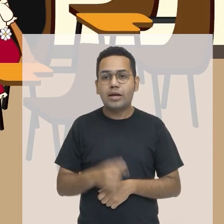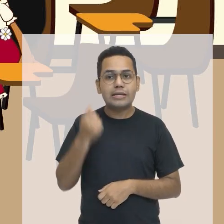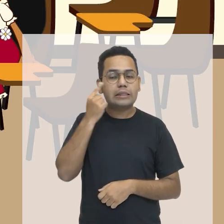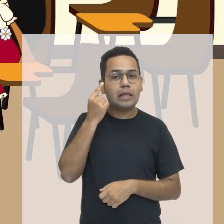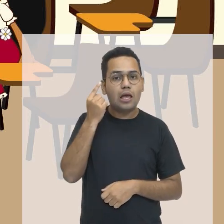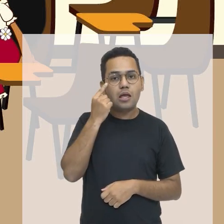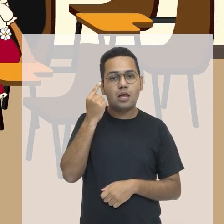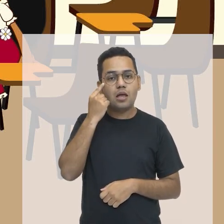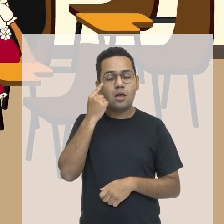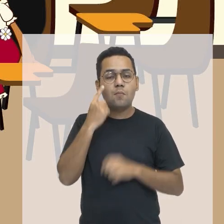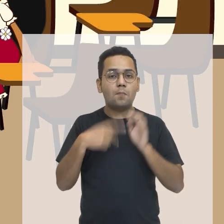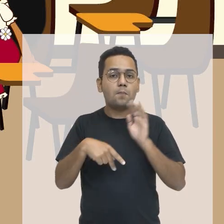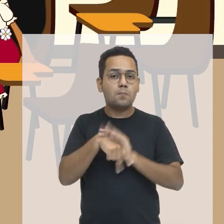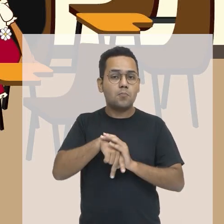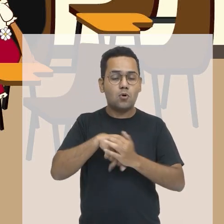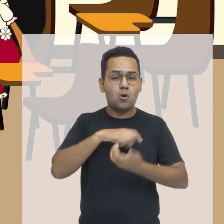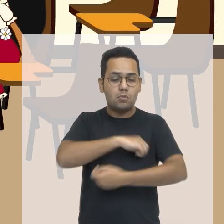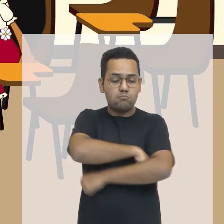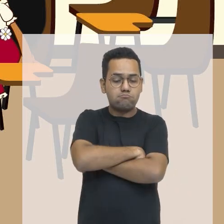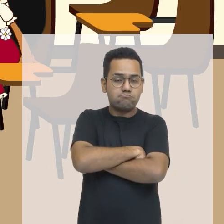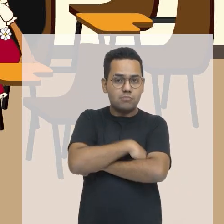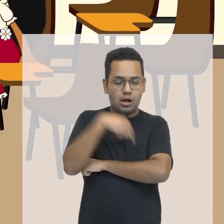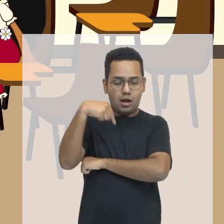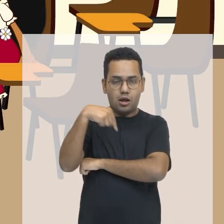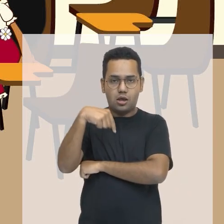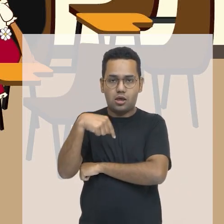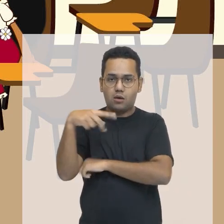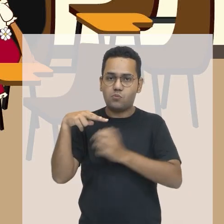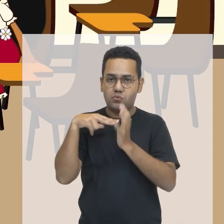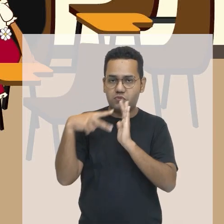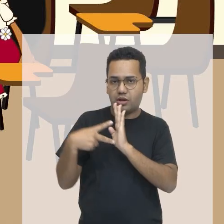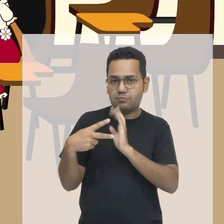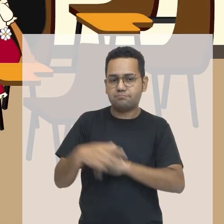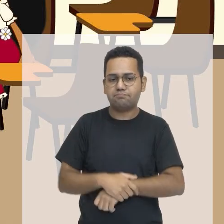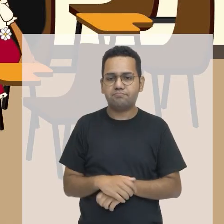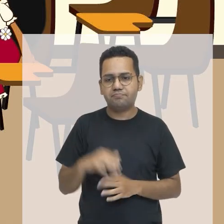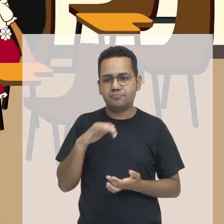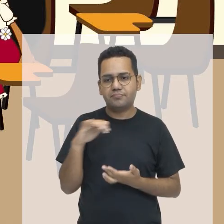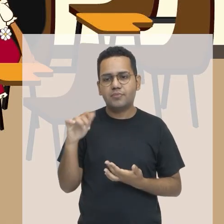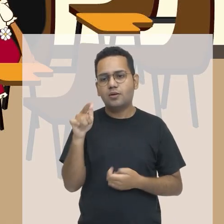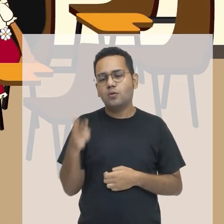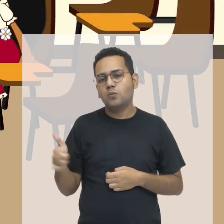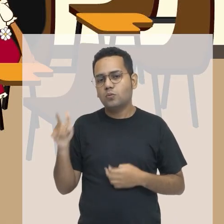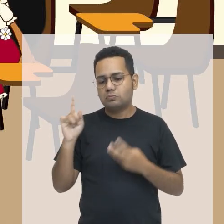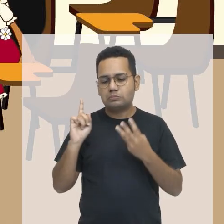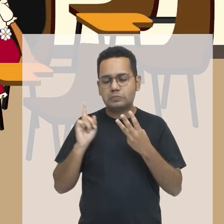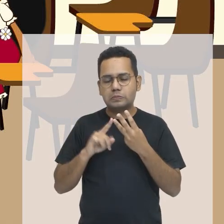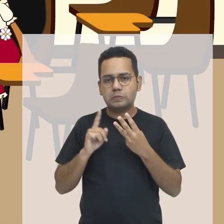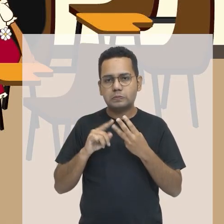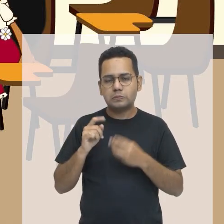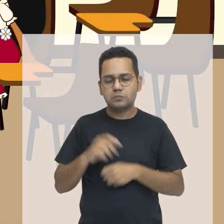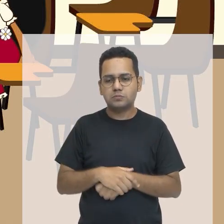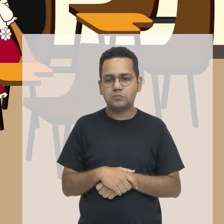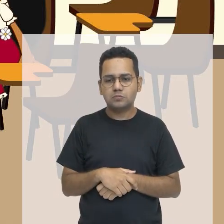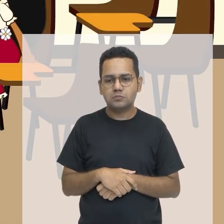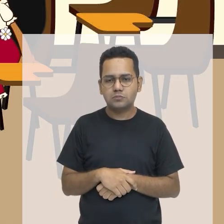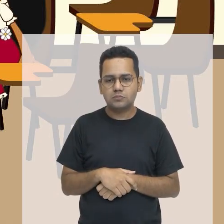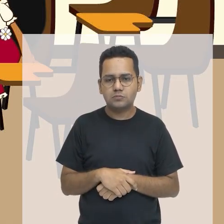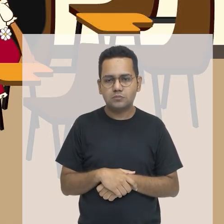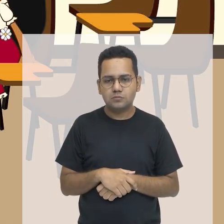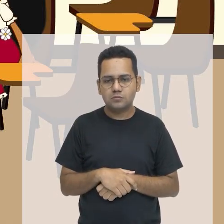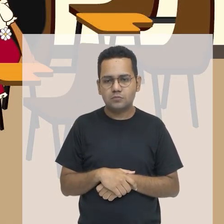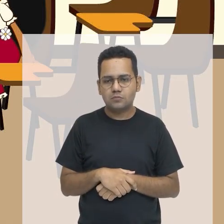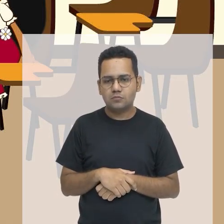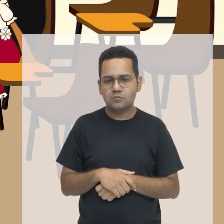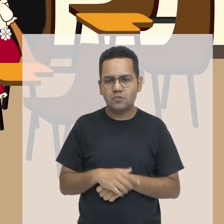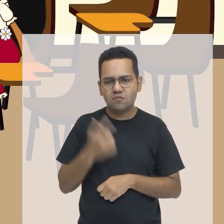desse gesto de cruzar os braços. Aí na sequência nós temos mais. Foot tapping. Quando vocês viram o VT, ele estava